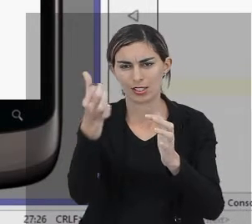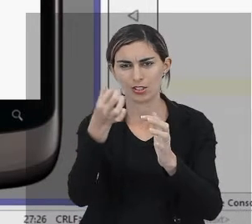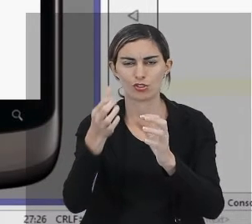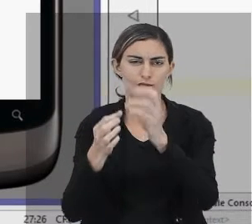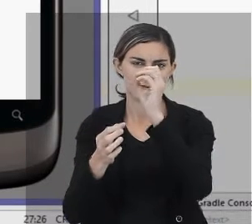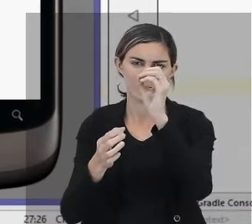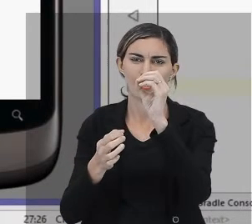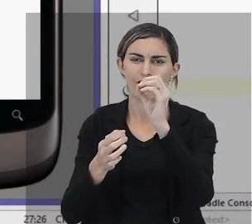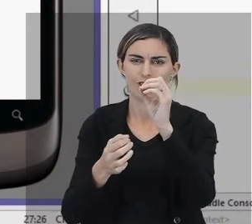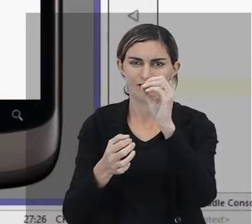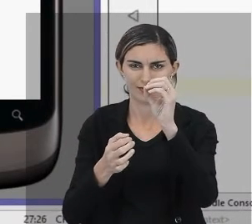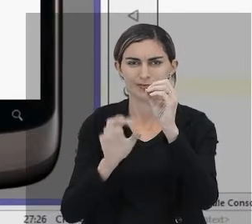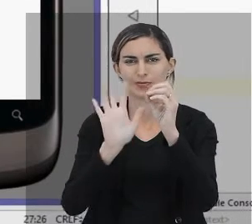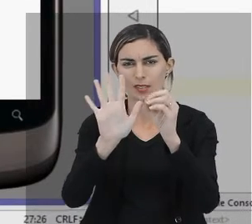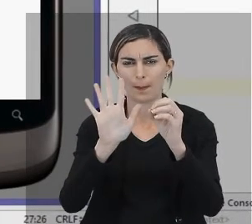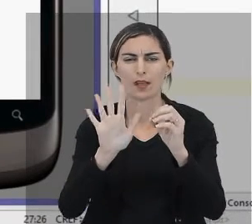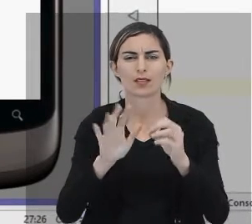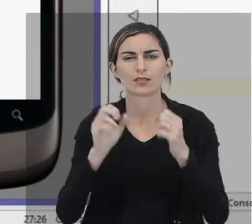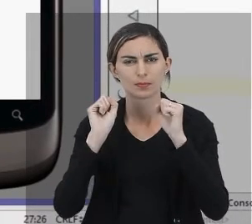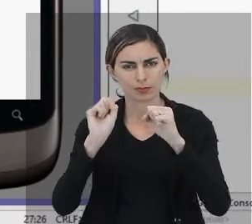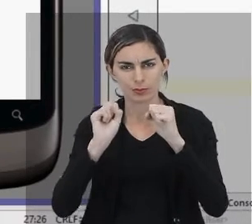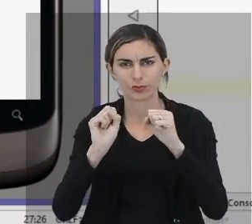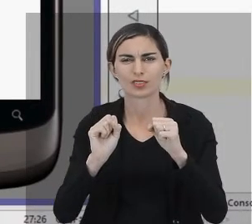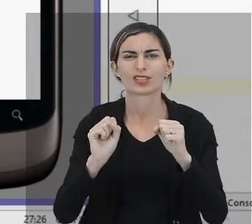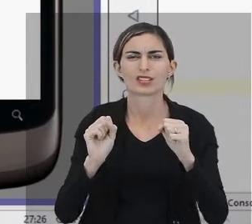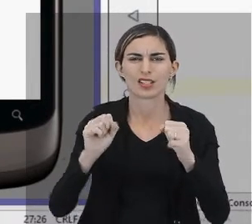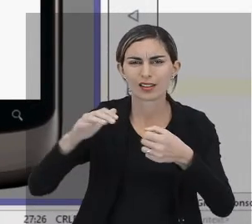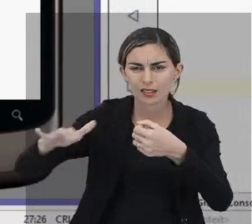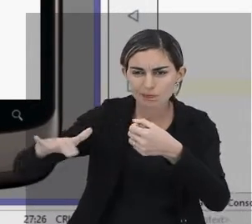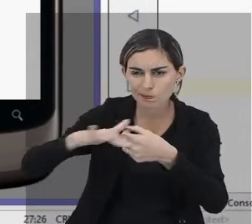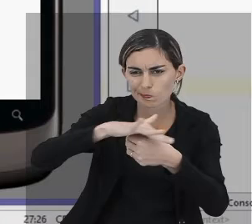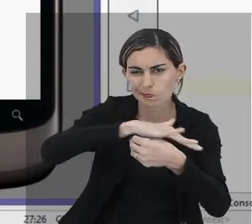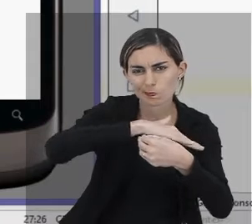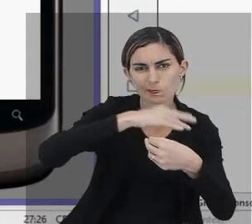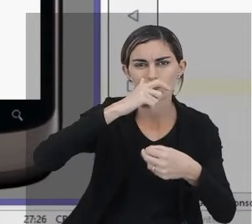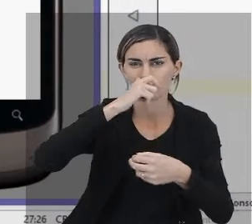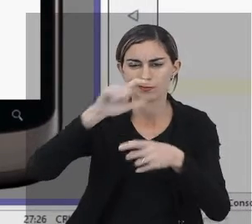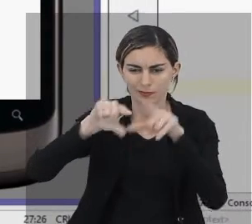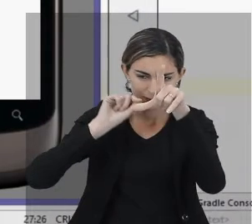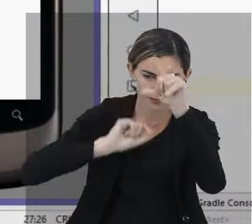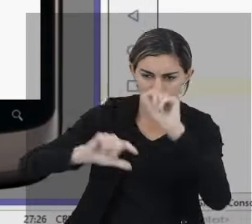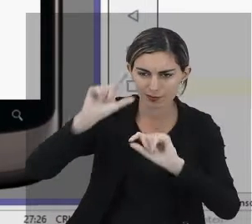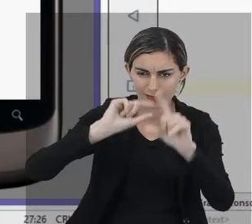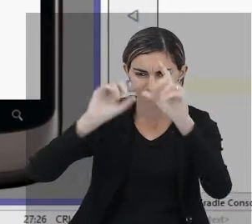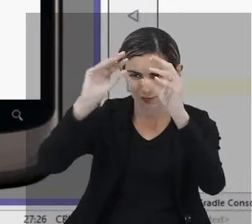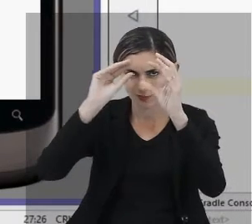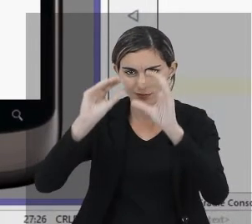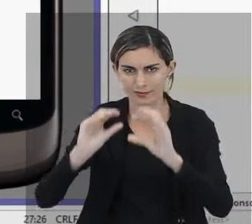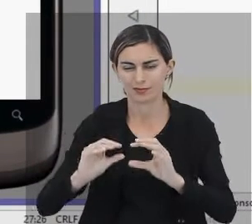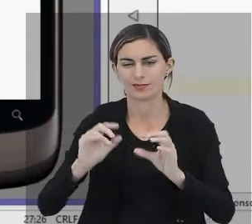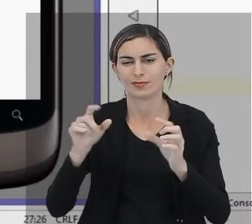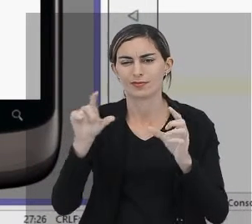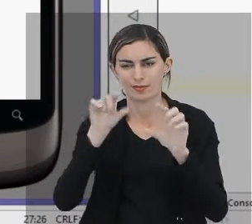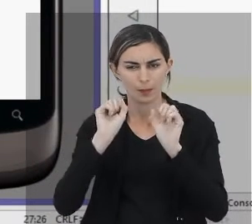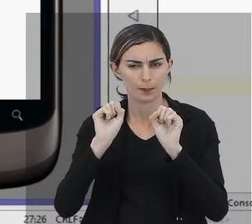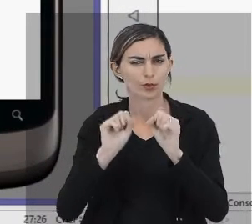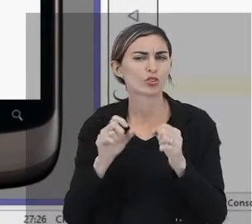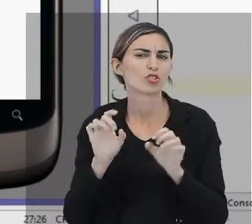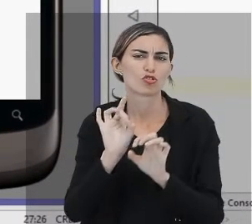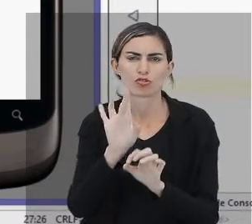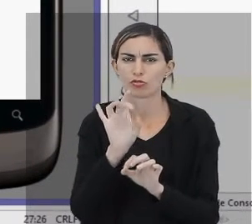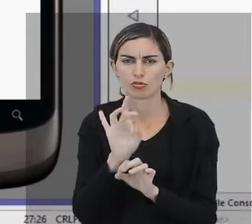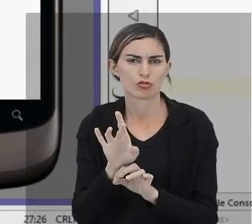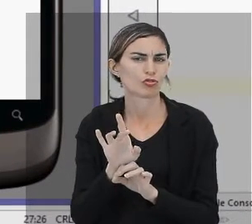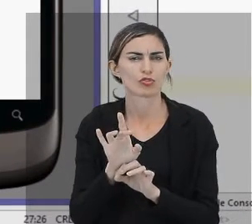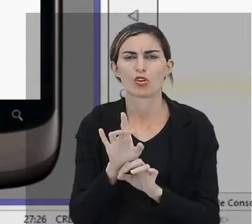sorteio o 0. Mas ele poderia ter enchido isso daqui se fosse o caso. Ou poderia ter